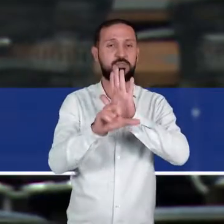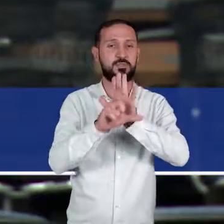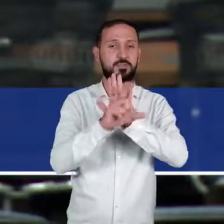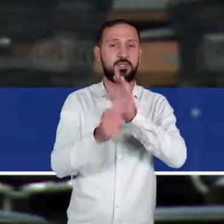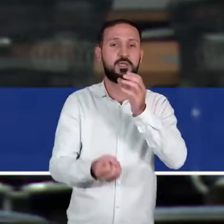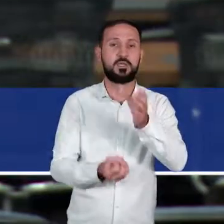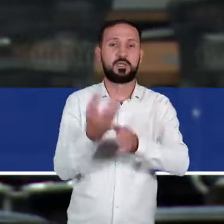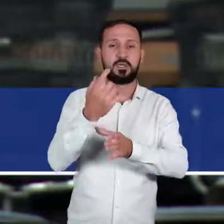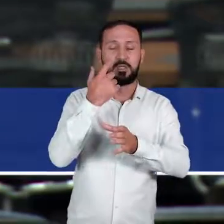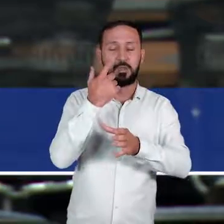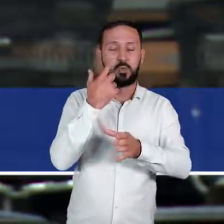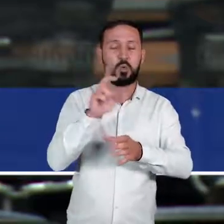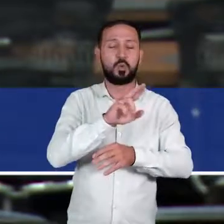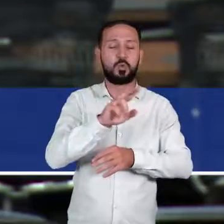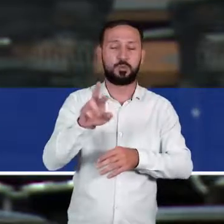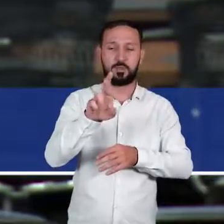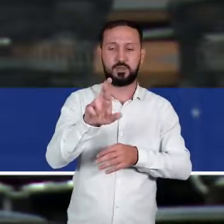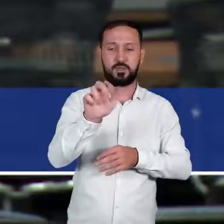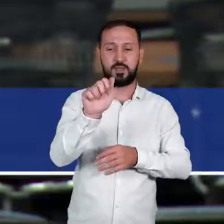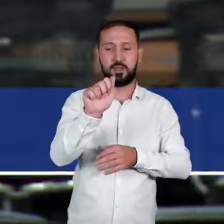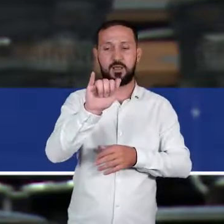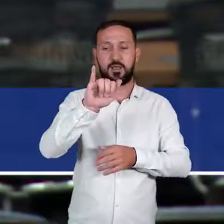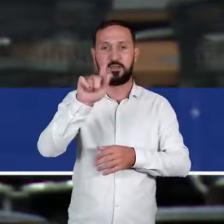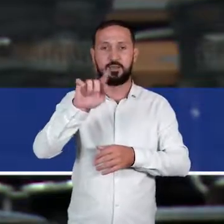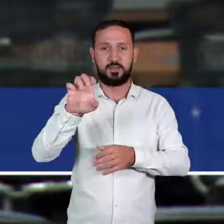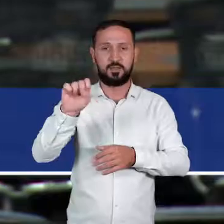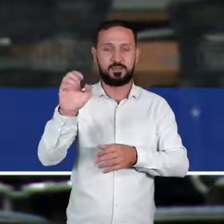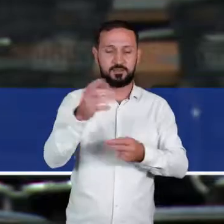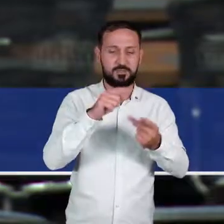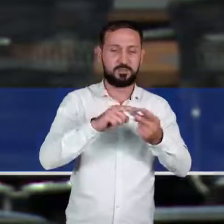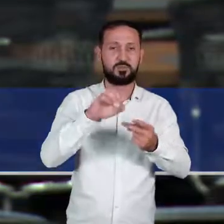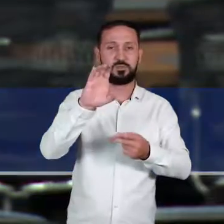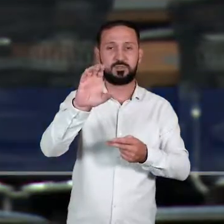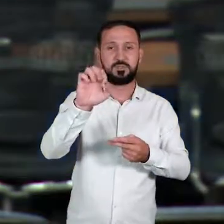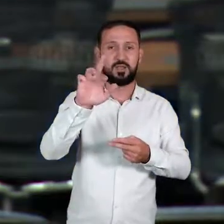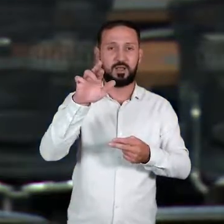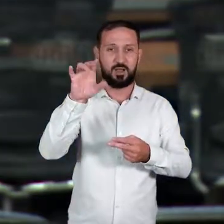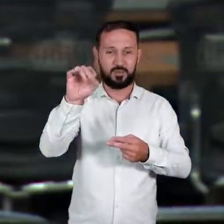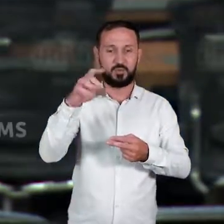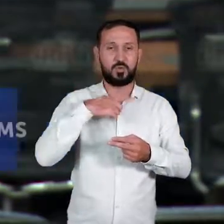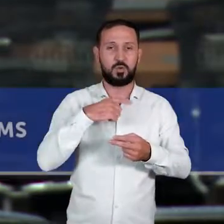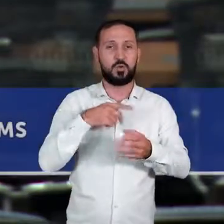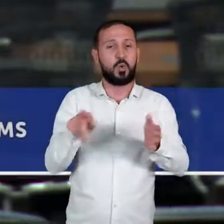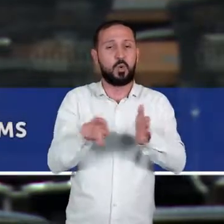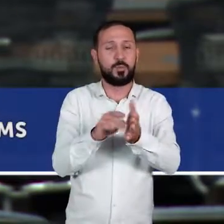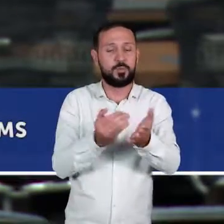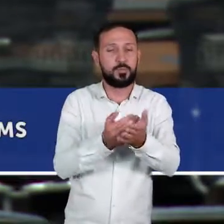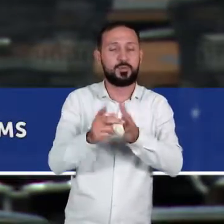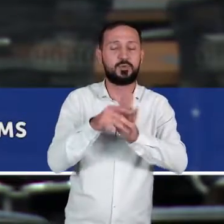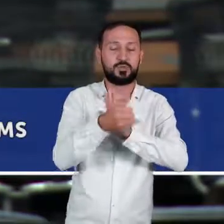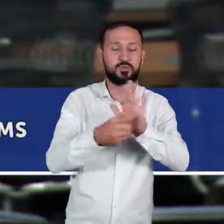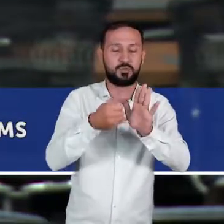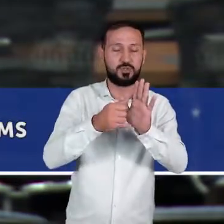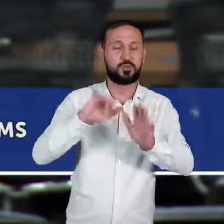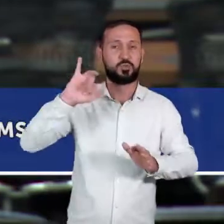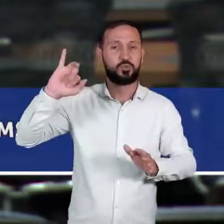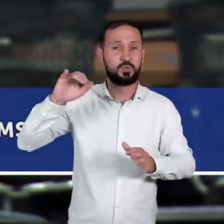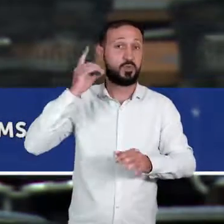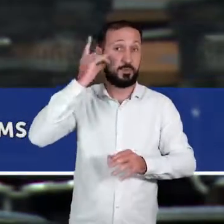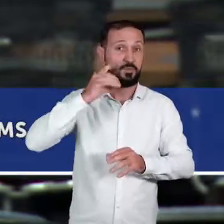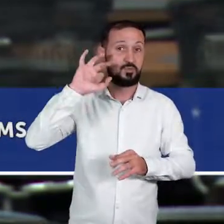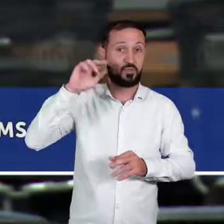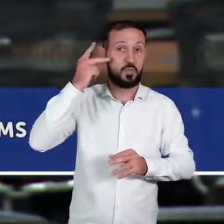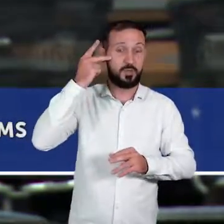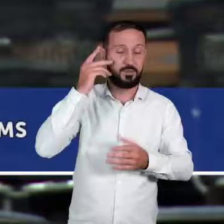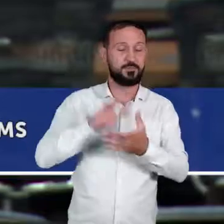que institui o programa Raízes do Cerrado em Mato Grosso do Sul. A proposta é de autoria do deputado João Henrique Catan, do PL, e tem como